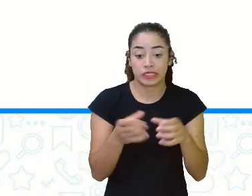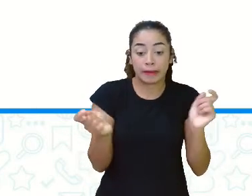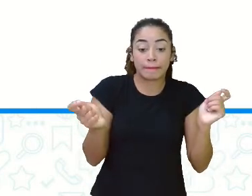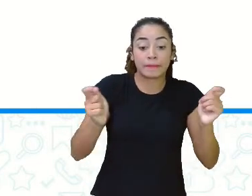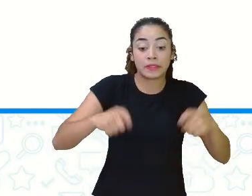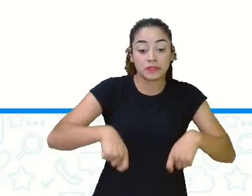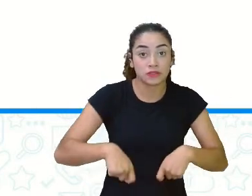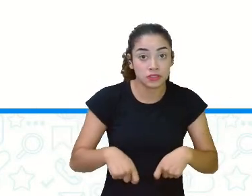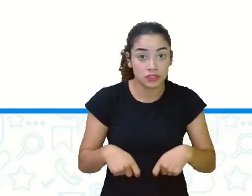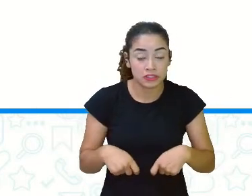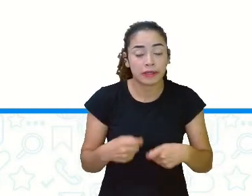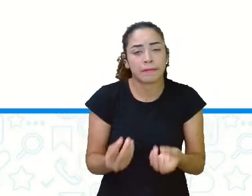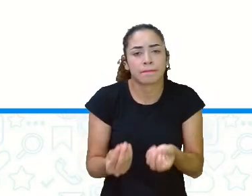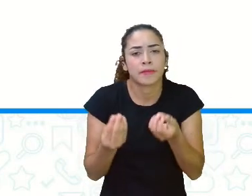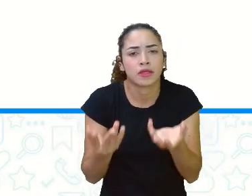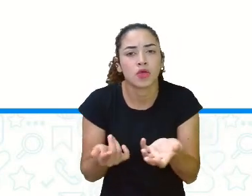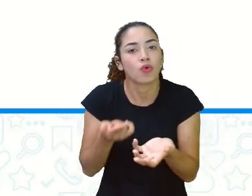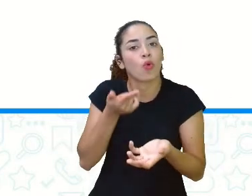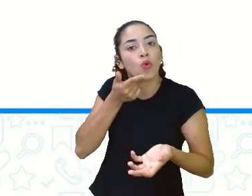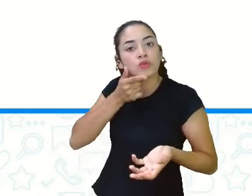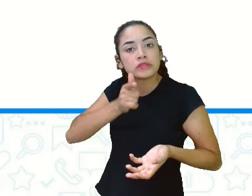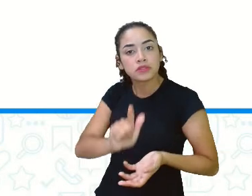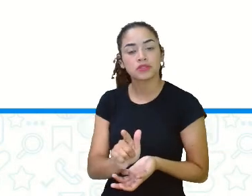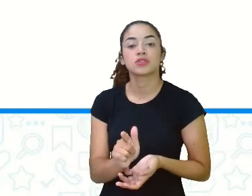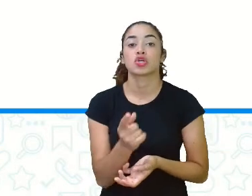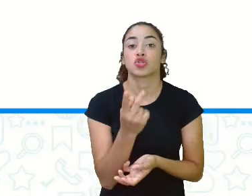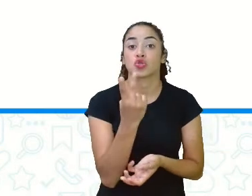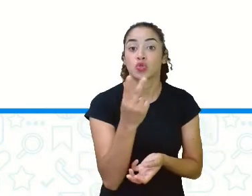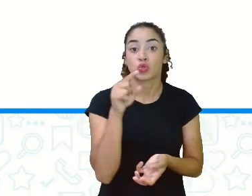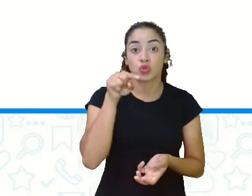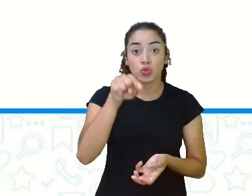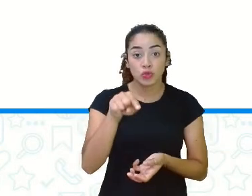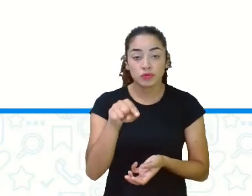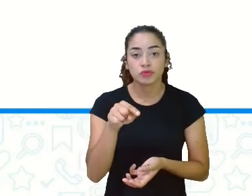possíveis para obter